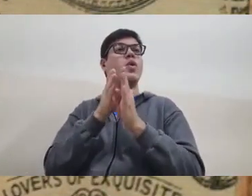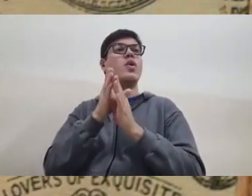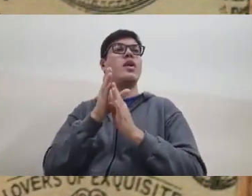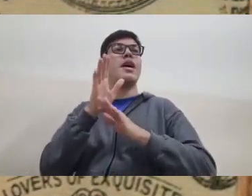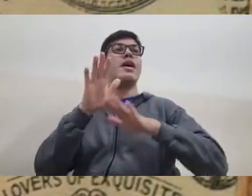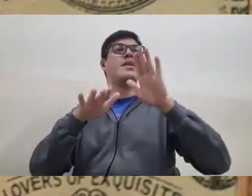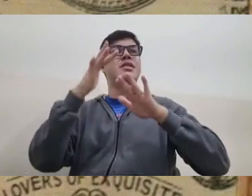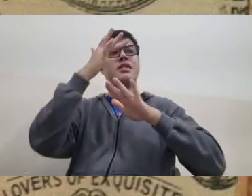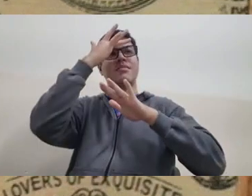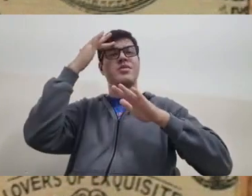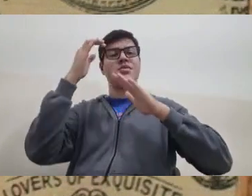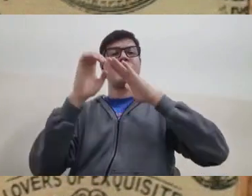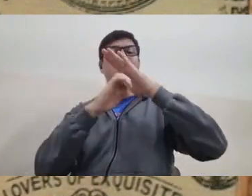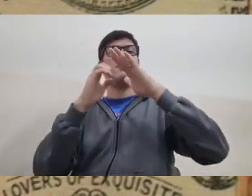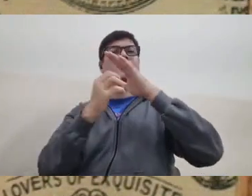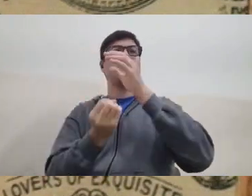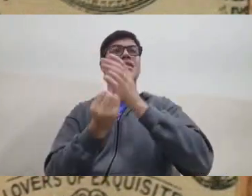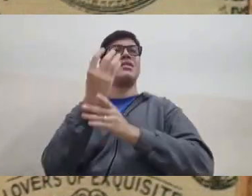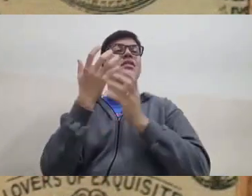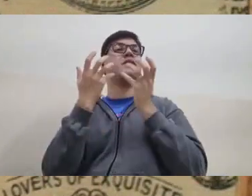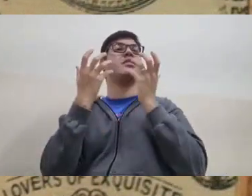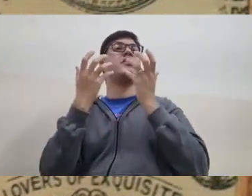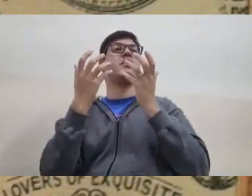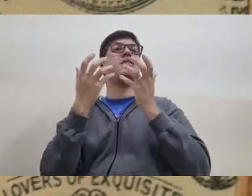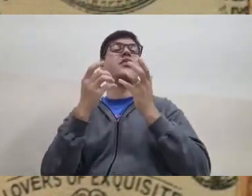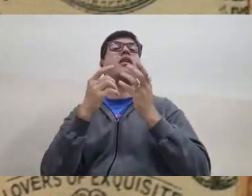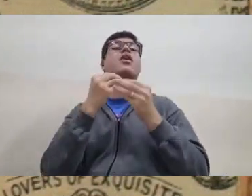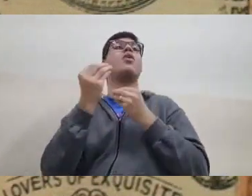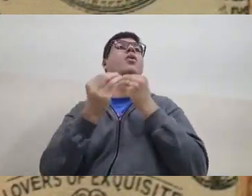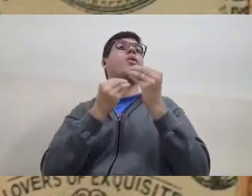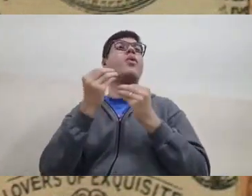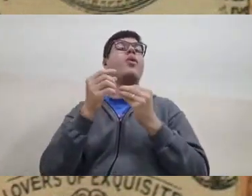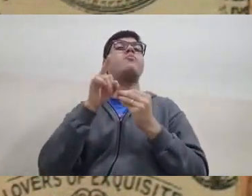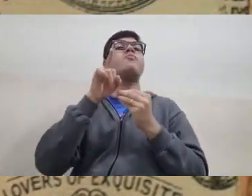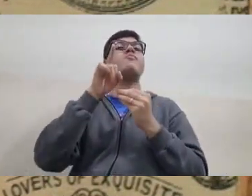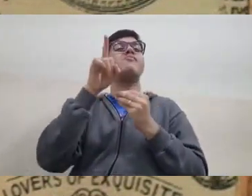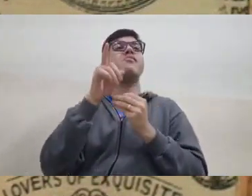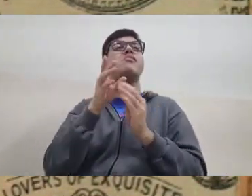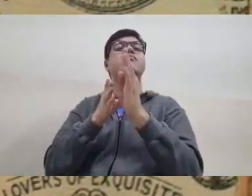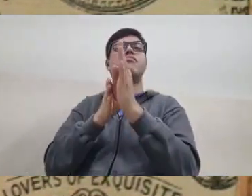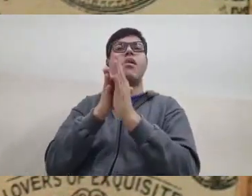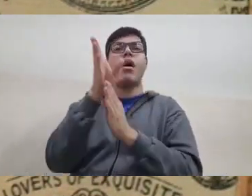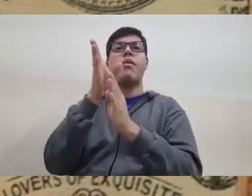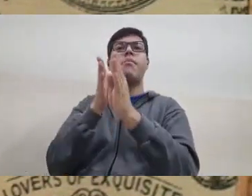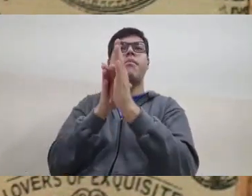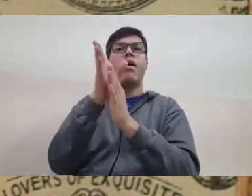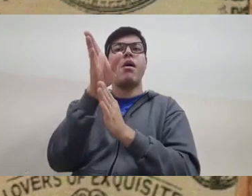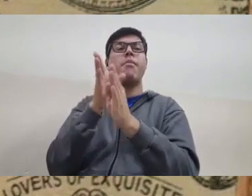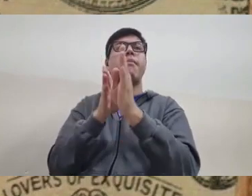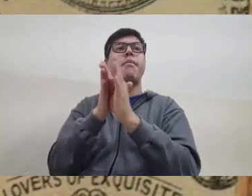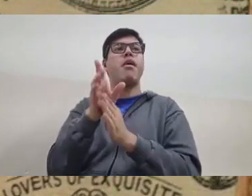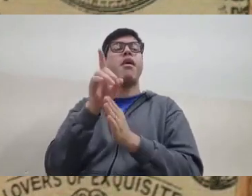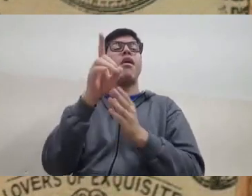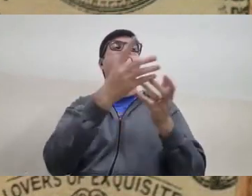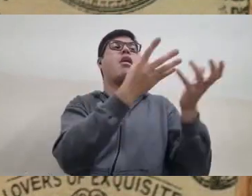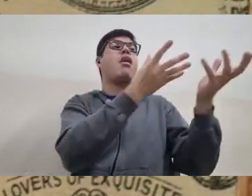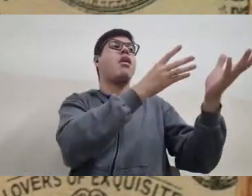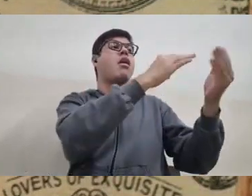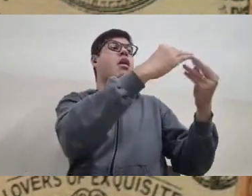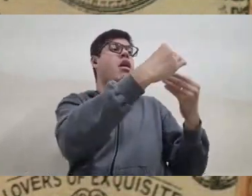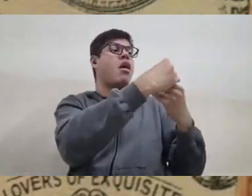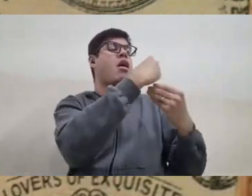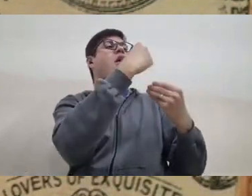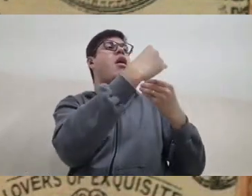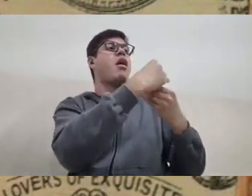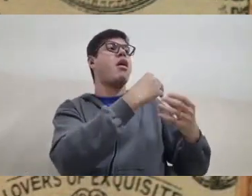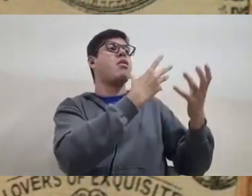que hoje infelizmente cada 100 empresas que abre 70 feche se tiver com Sebrae não fecha